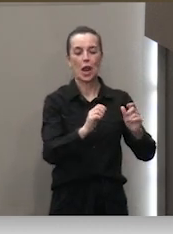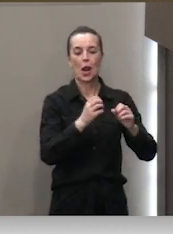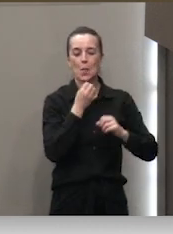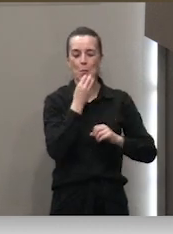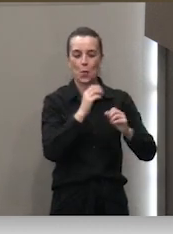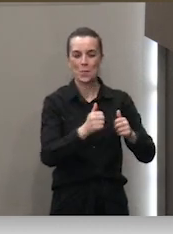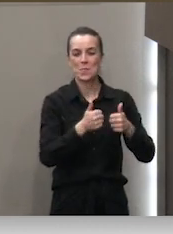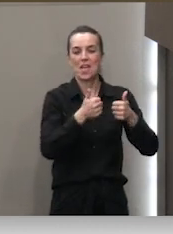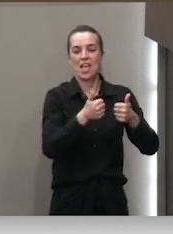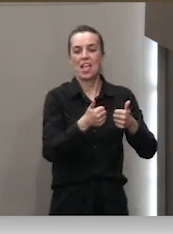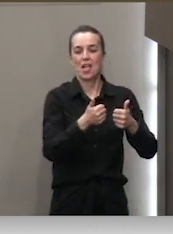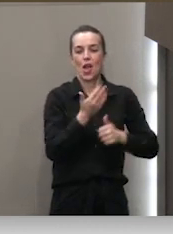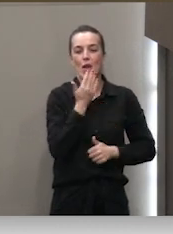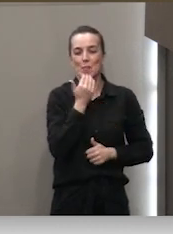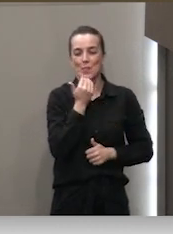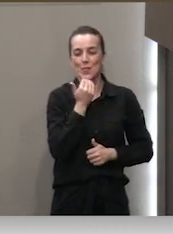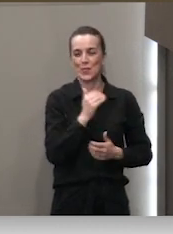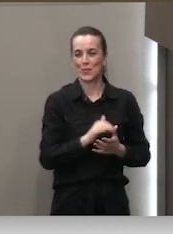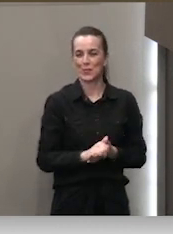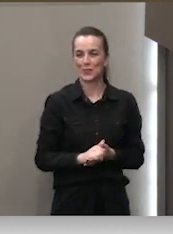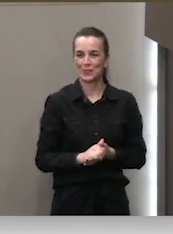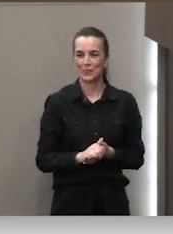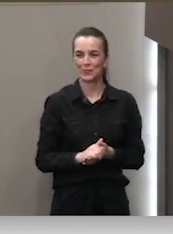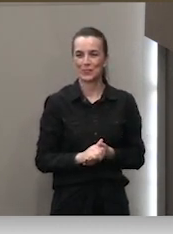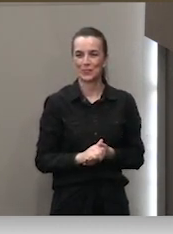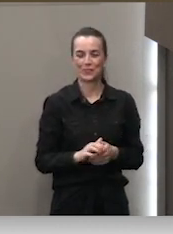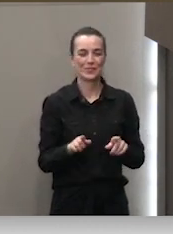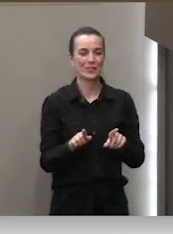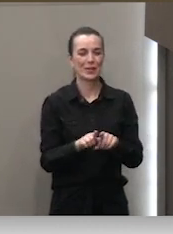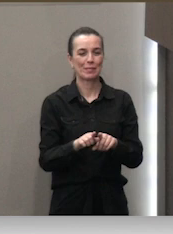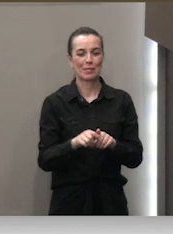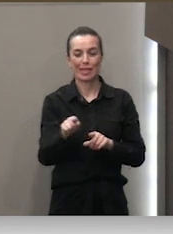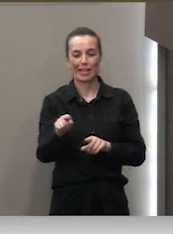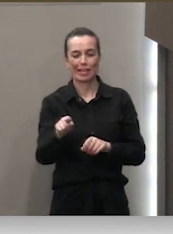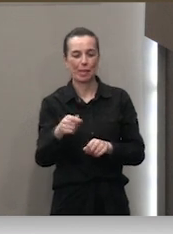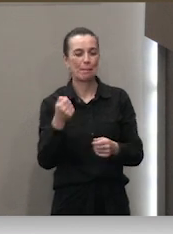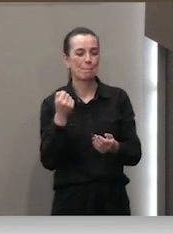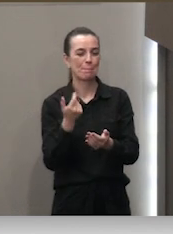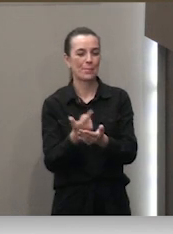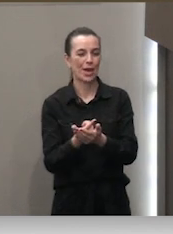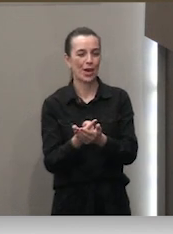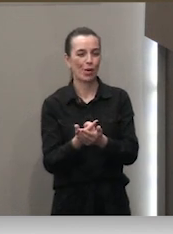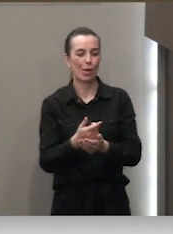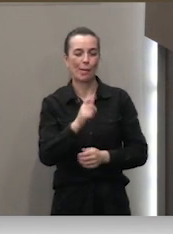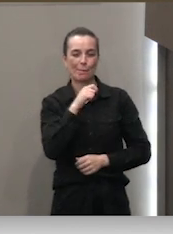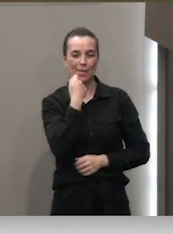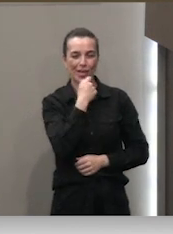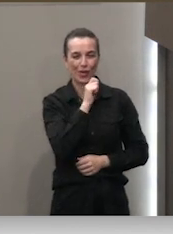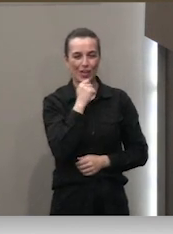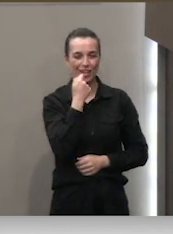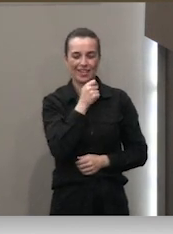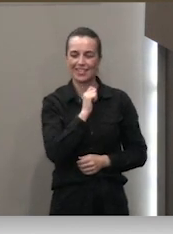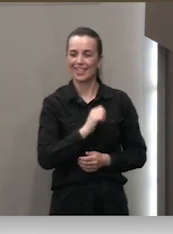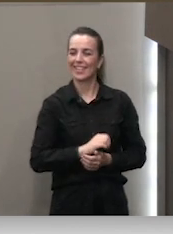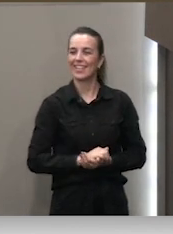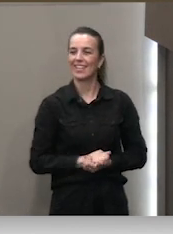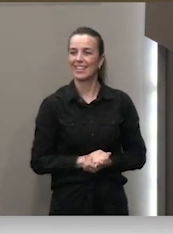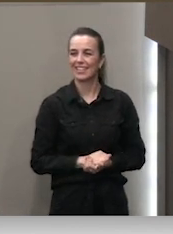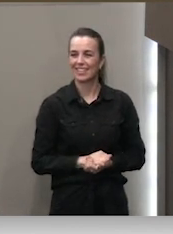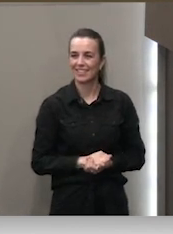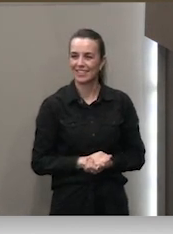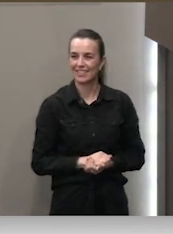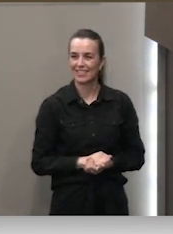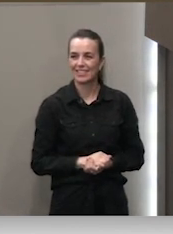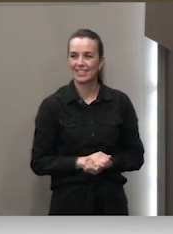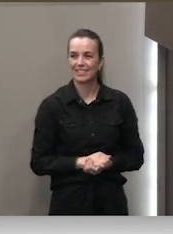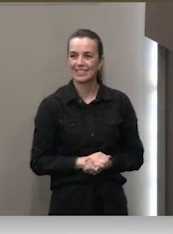Eu não pude pagar picolé, viu? Eu paguei cerveja. Então a gente tem que agradecer, parabenizar lá os festeiros que tiveram